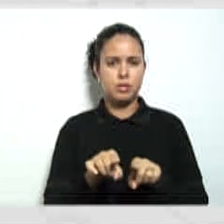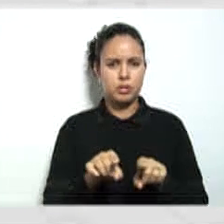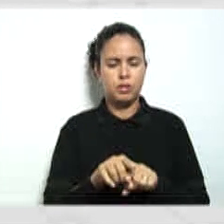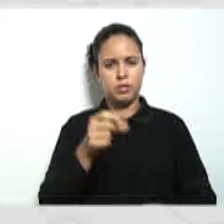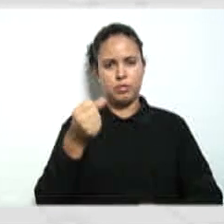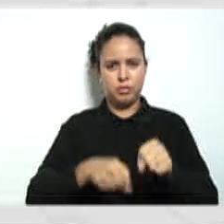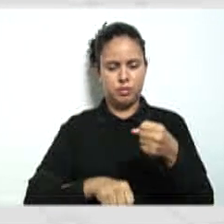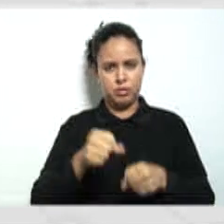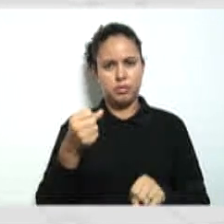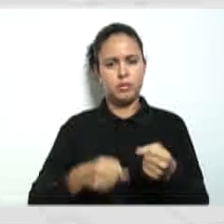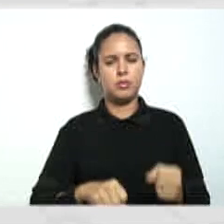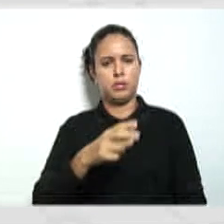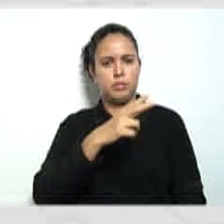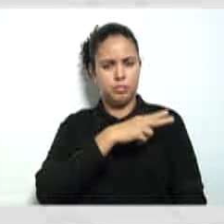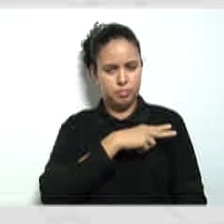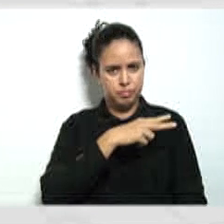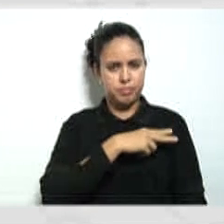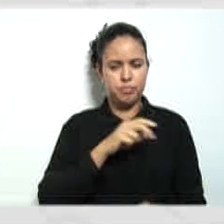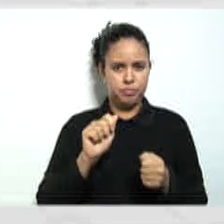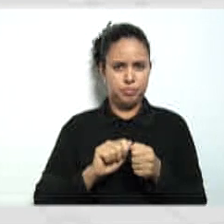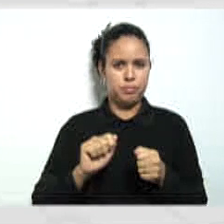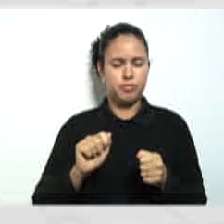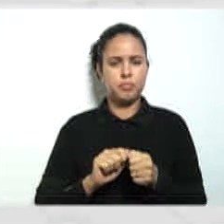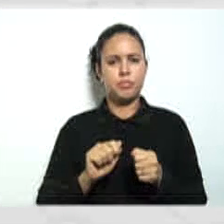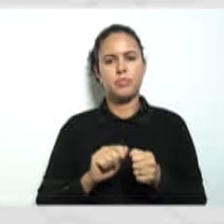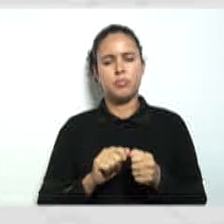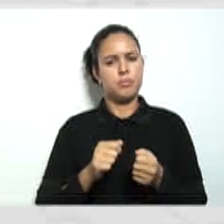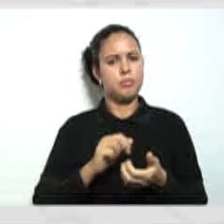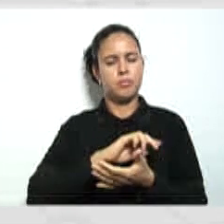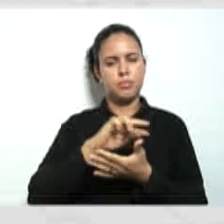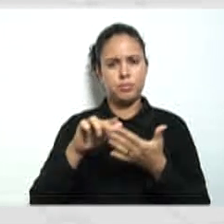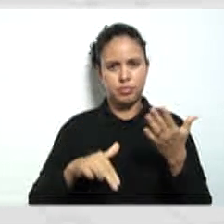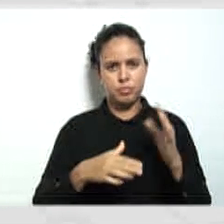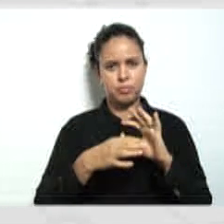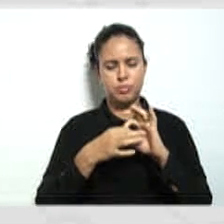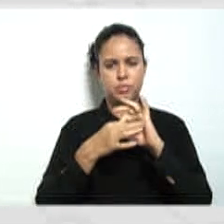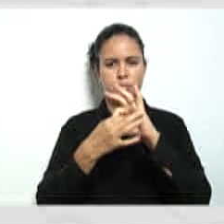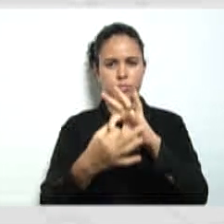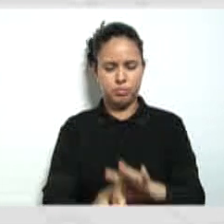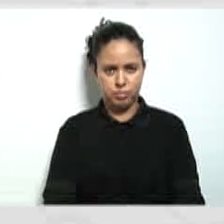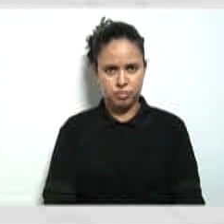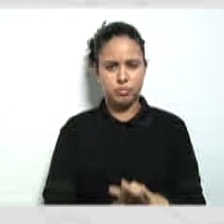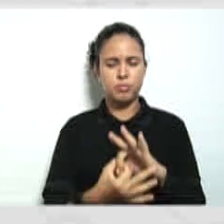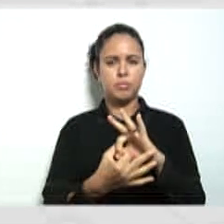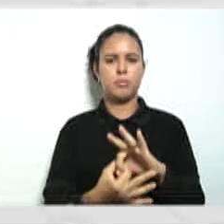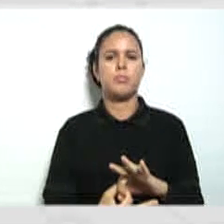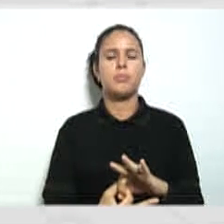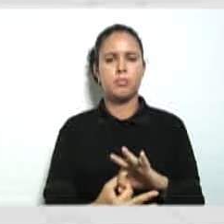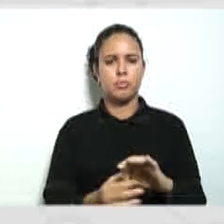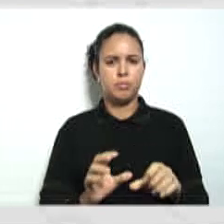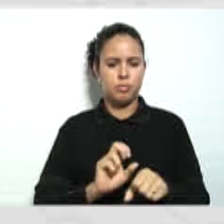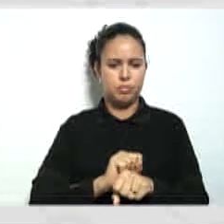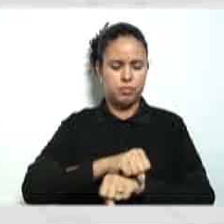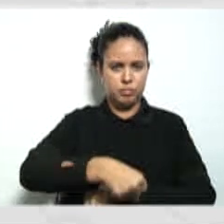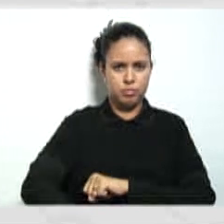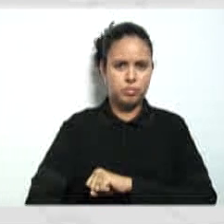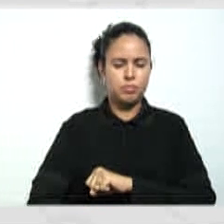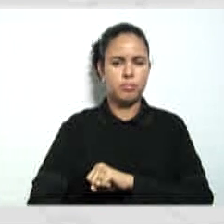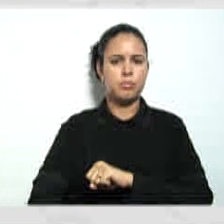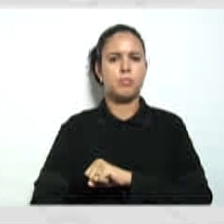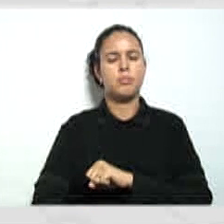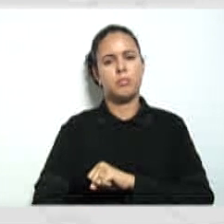produzindo bolsas, sapatos, cintos, mas que na hora de consumir elas estão ligadas a uma cooperativa que faz grandes compras de lotes de couro diretamente dos